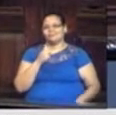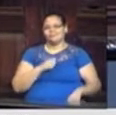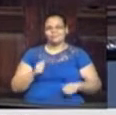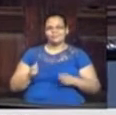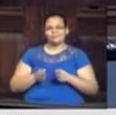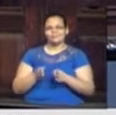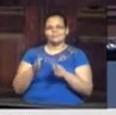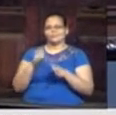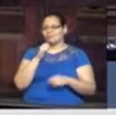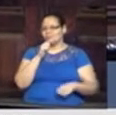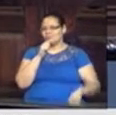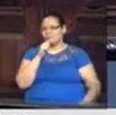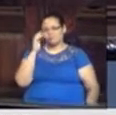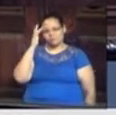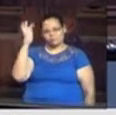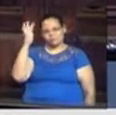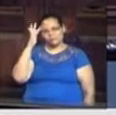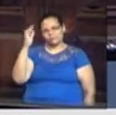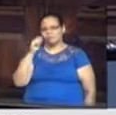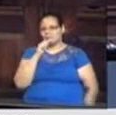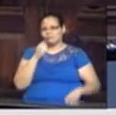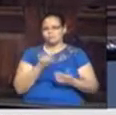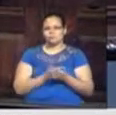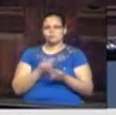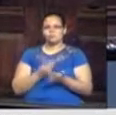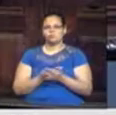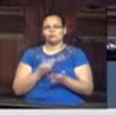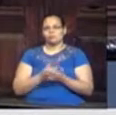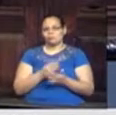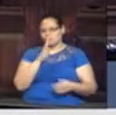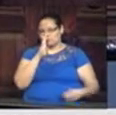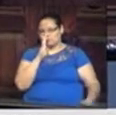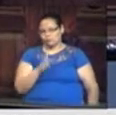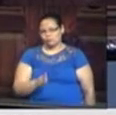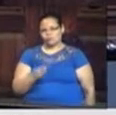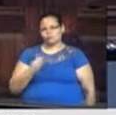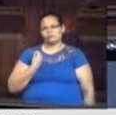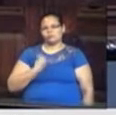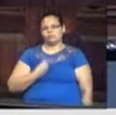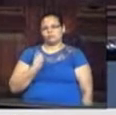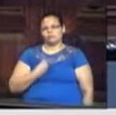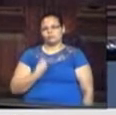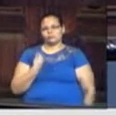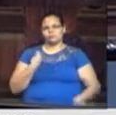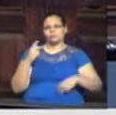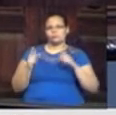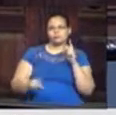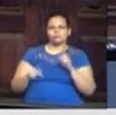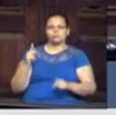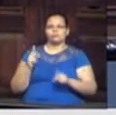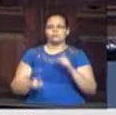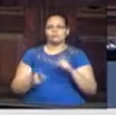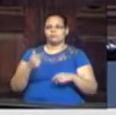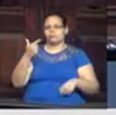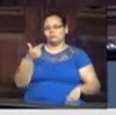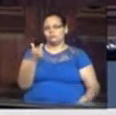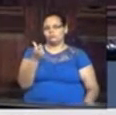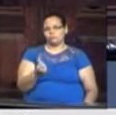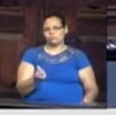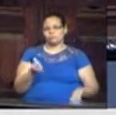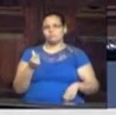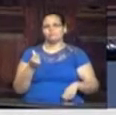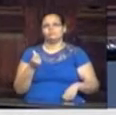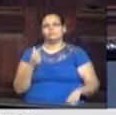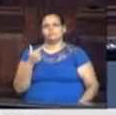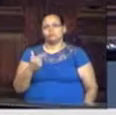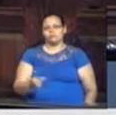reflexão e sem muito estudo, porque isso impacta diretamente na vida do cidadão. Em 26 das